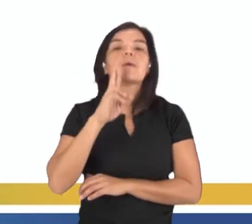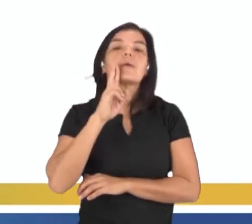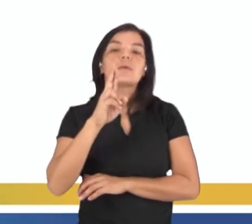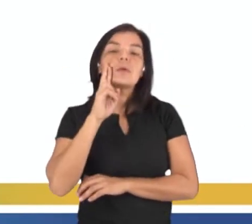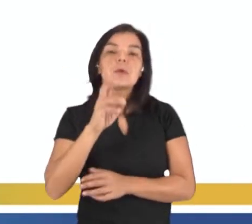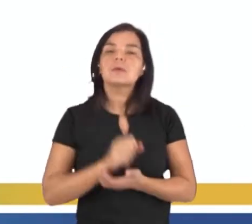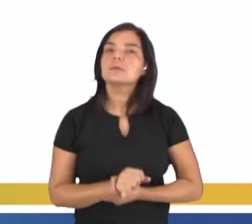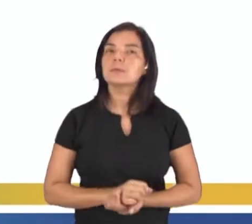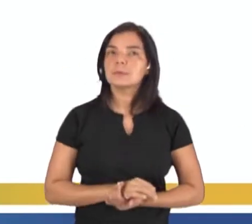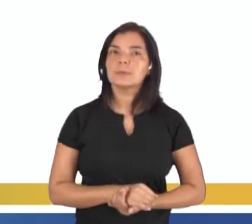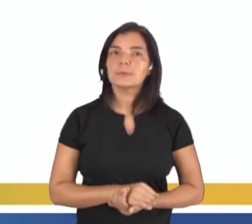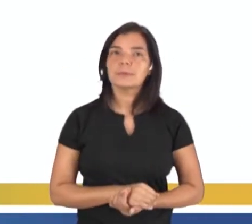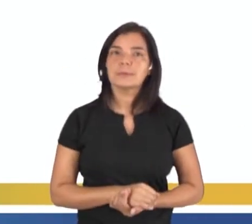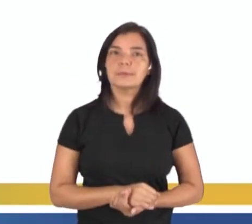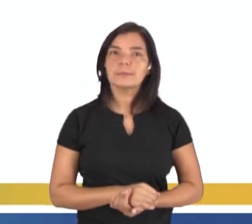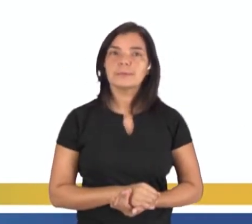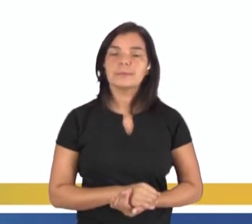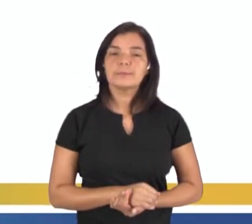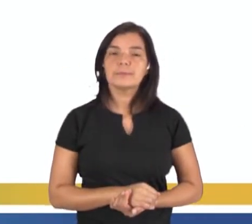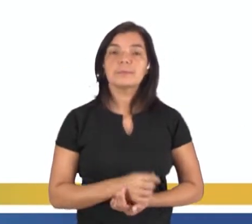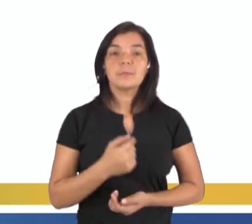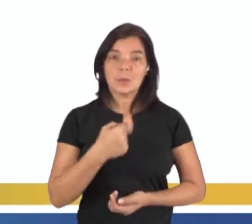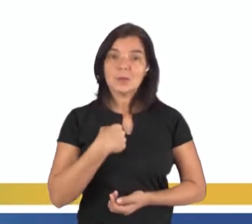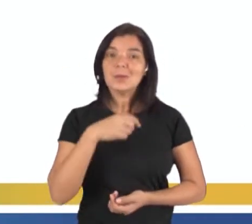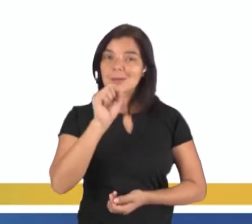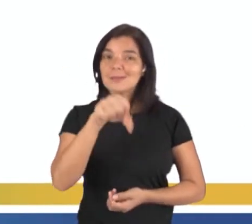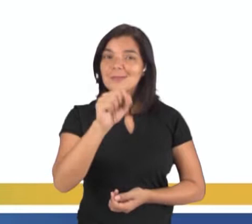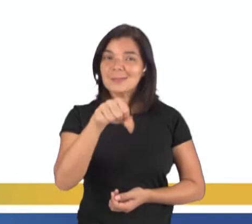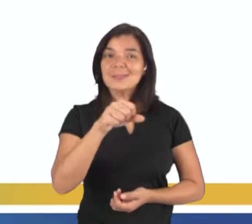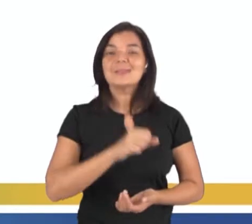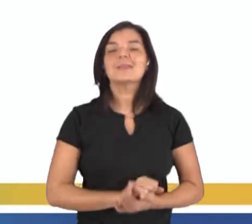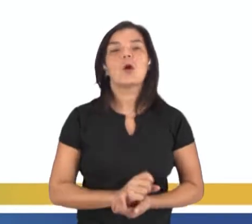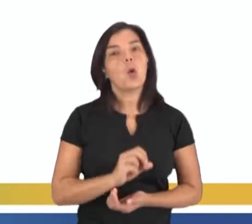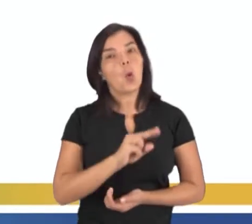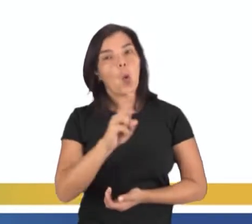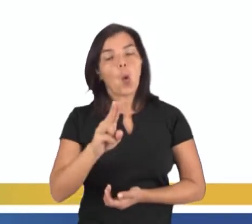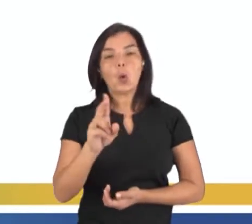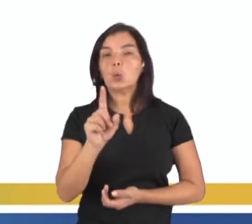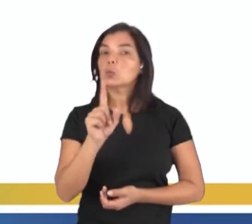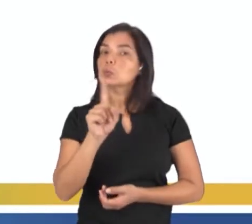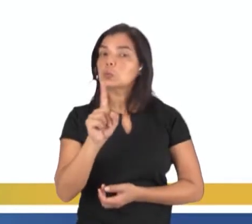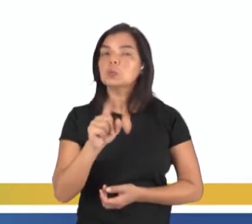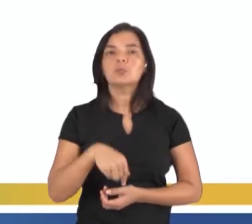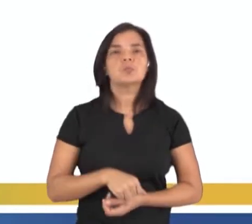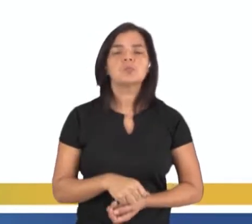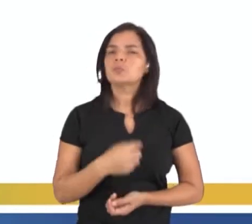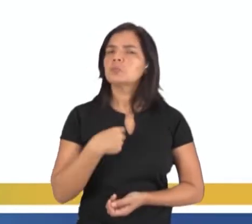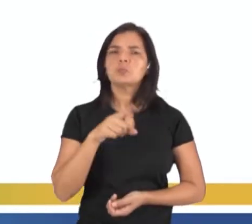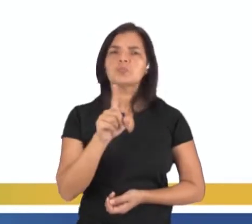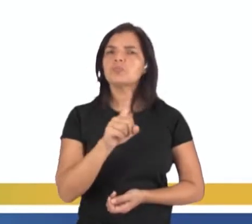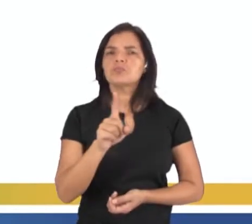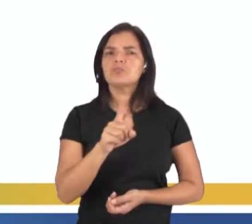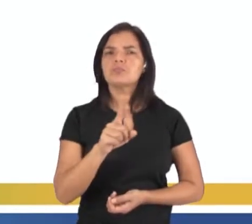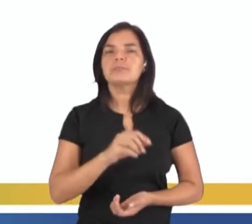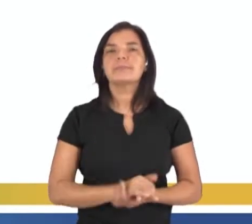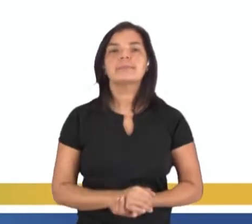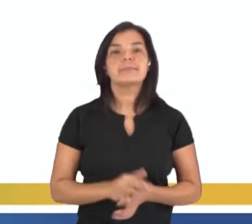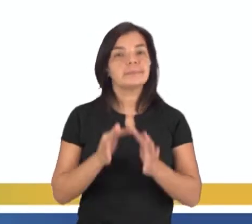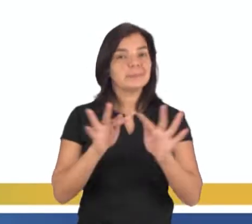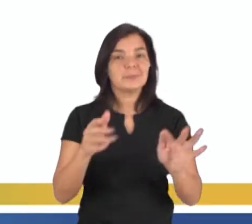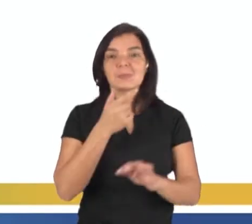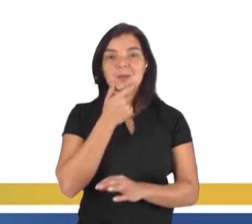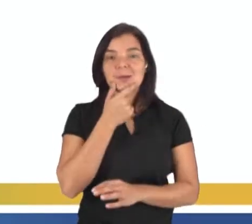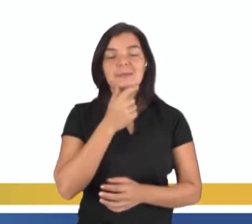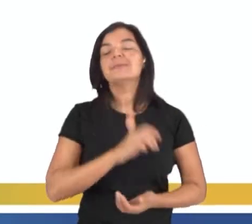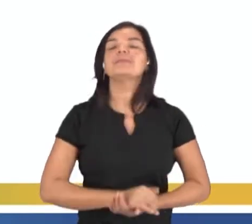Resposta: Yes, I was. Sim, eu estava. Ou na forma negativa, no, I wasn't.